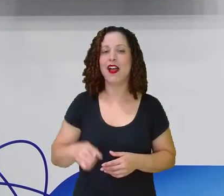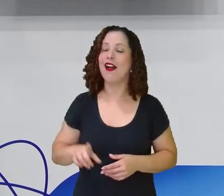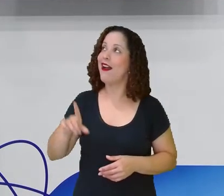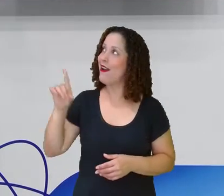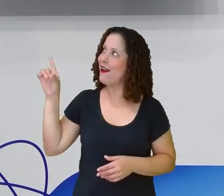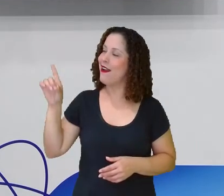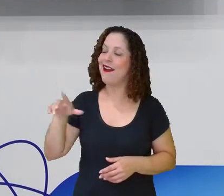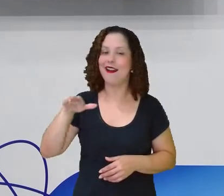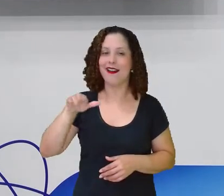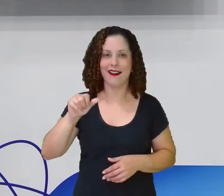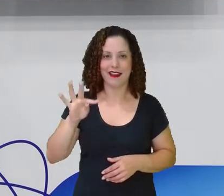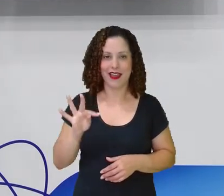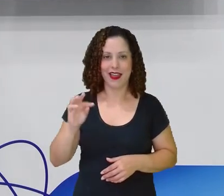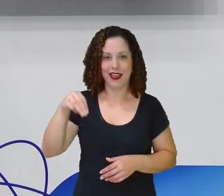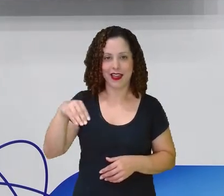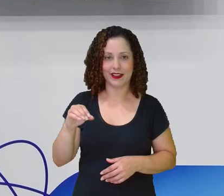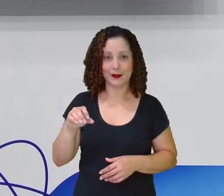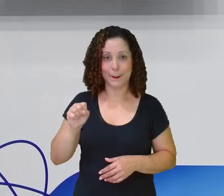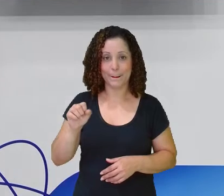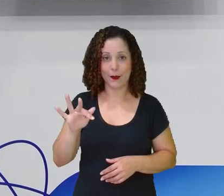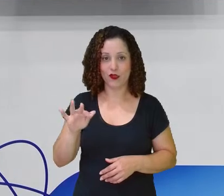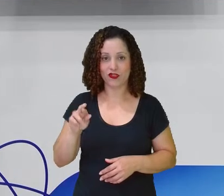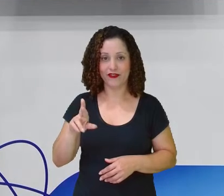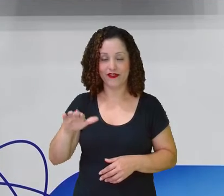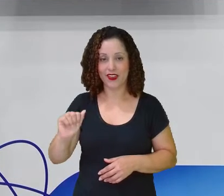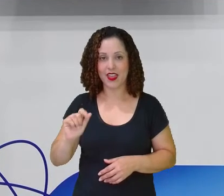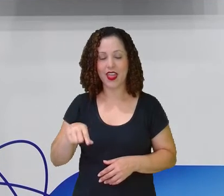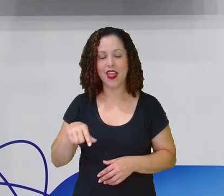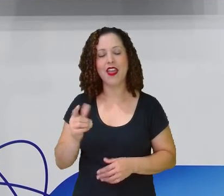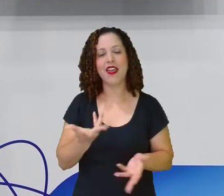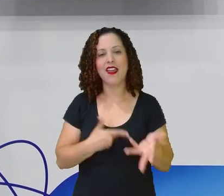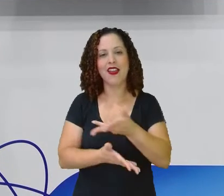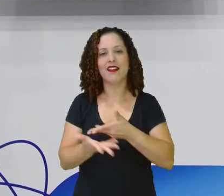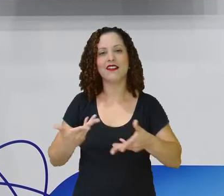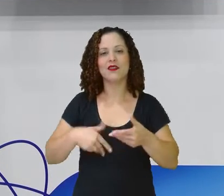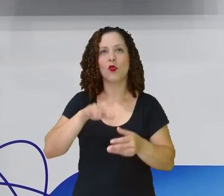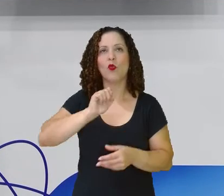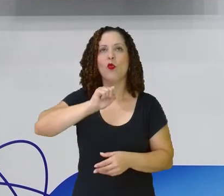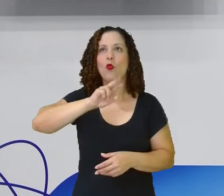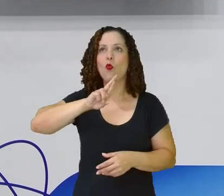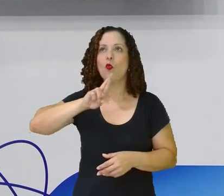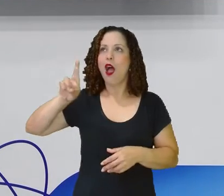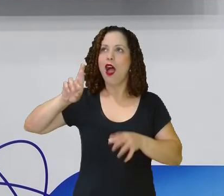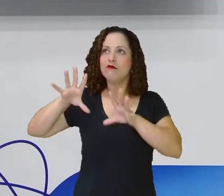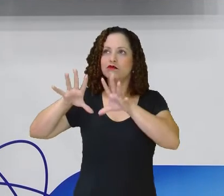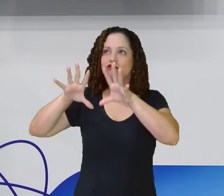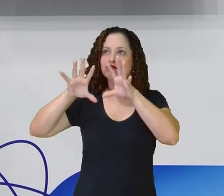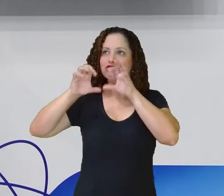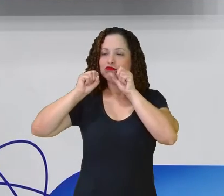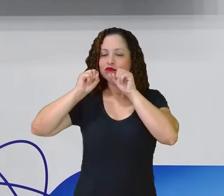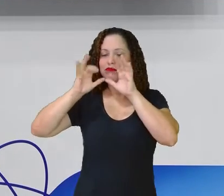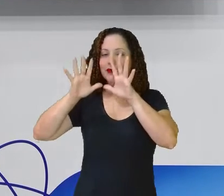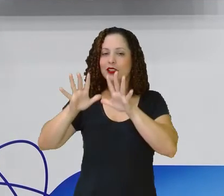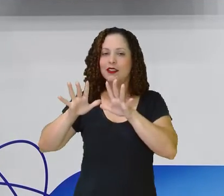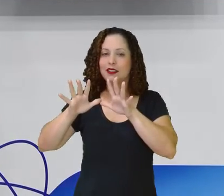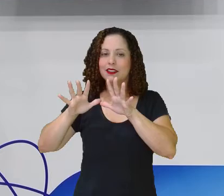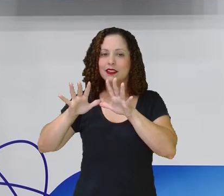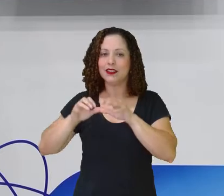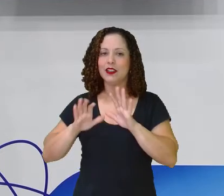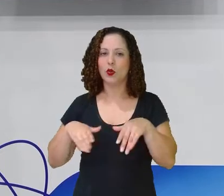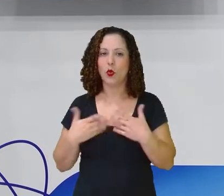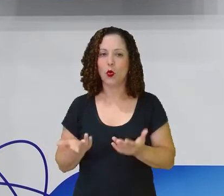nós vamos lembrar do ar, nós vamos lembrar quando a gente sai, né, da nossa casa e está